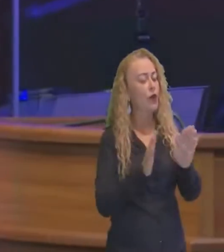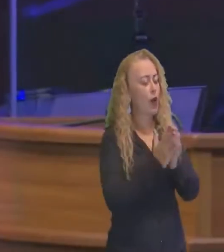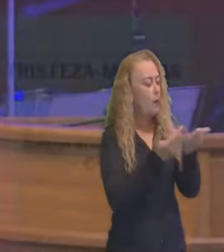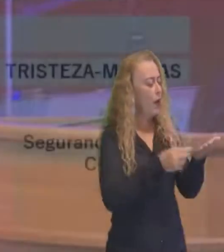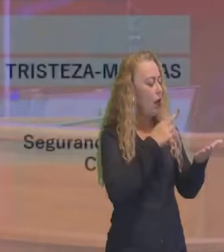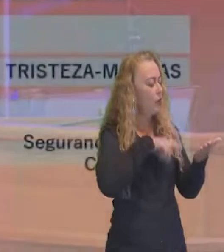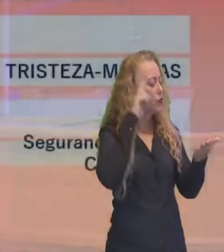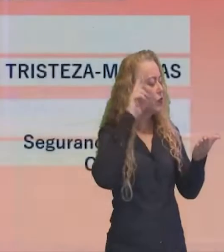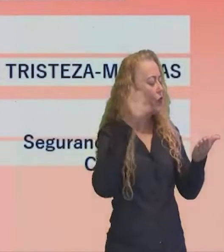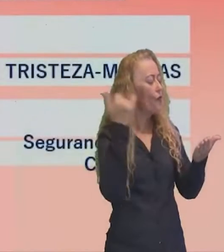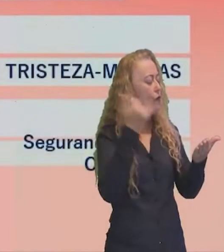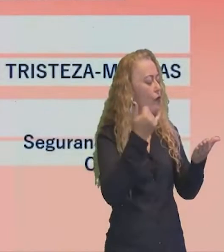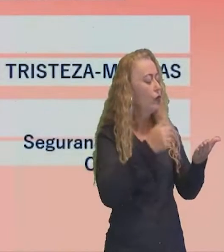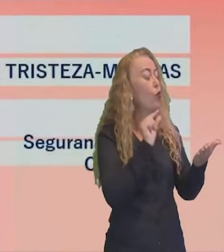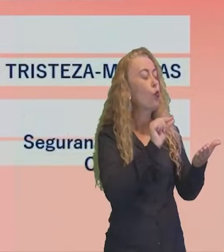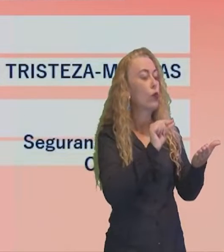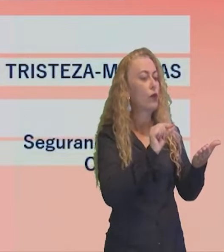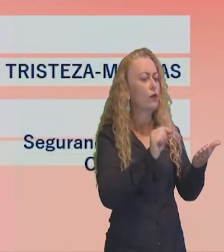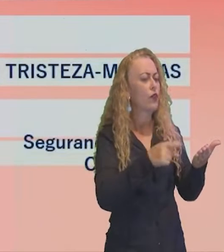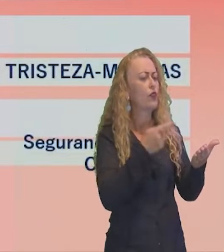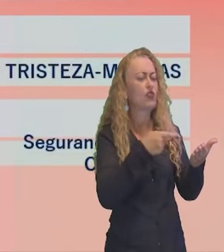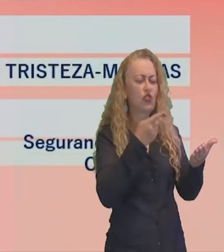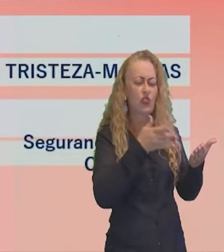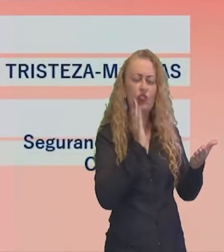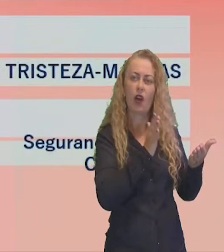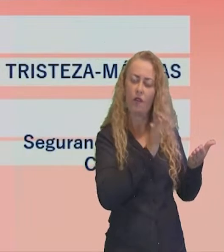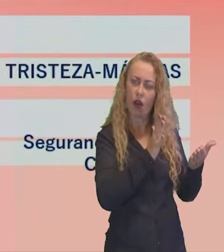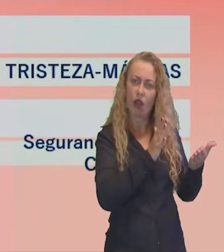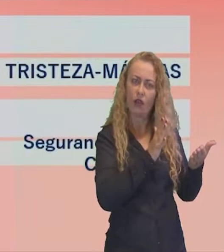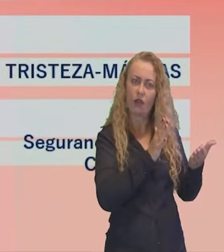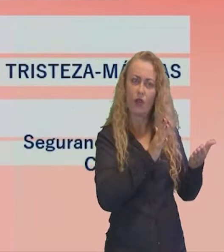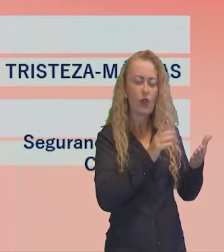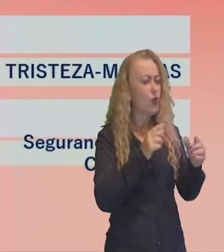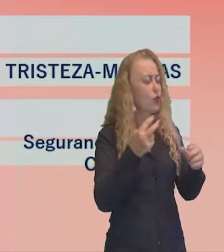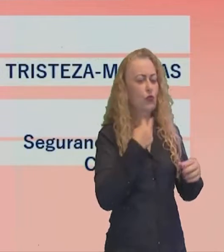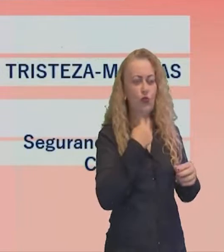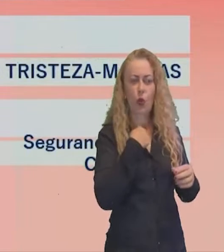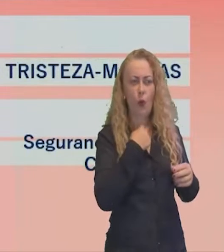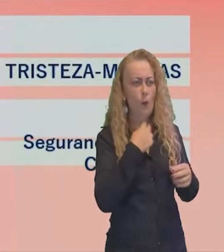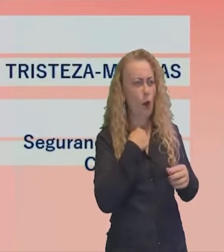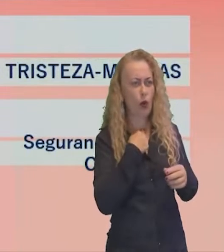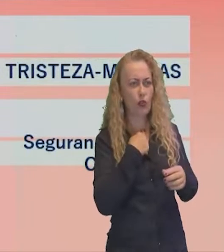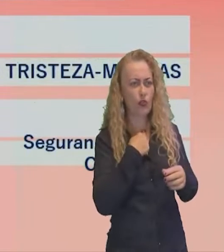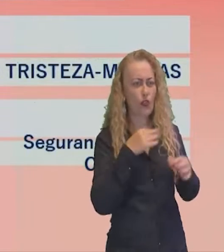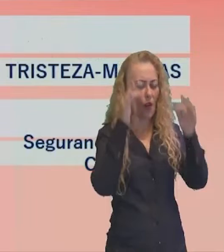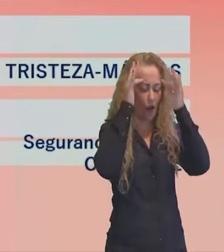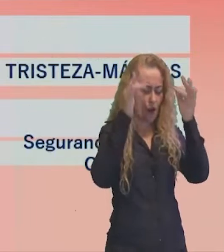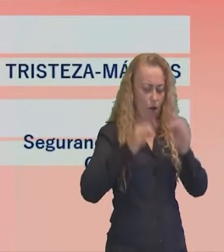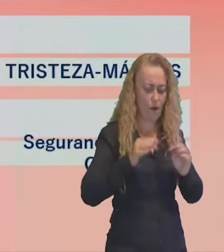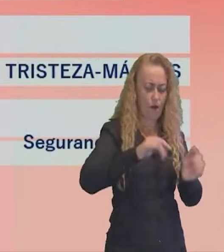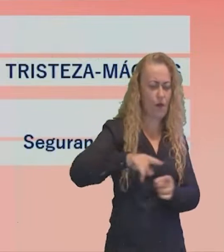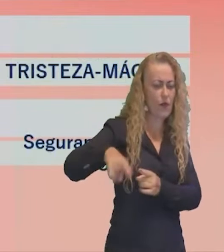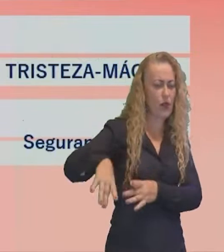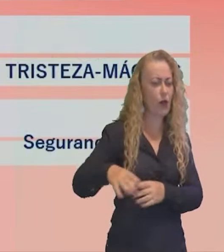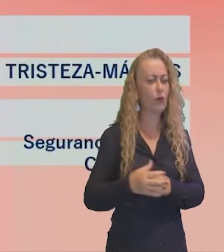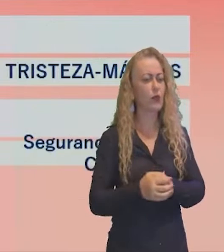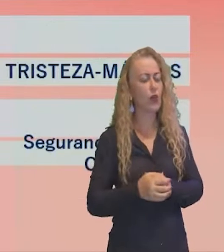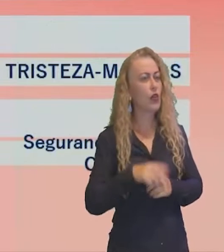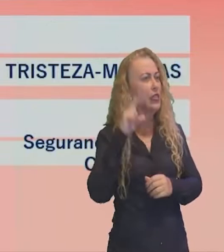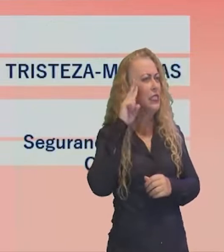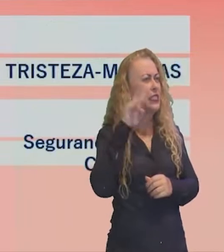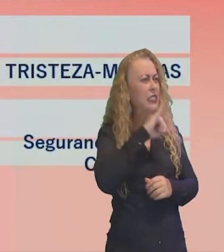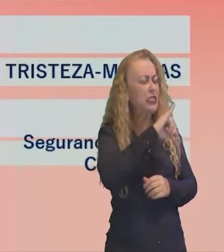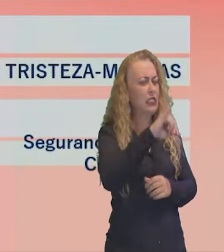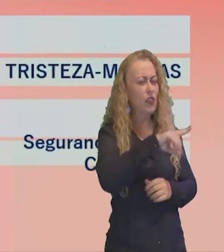Senhor. Ouviste que foi dito, não adulterarás? Eu, porém, vos digo que todo aquele que olhar com desejo para